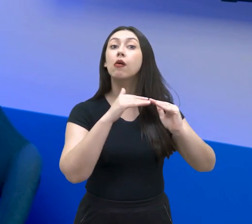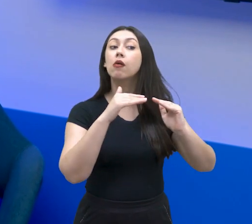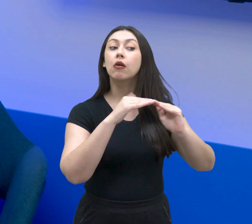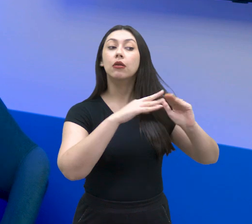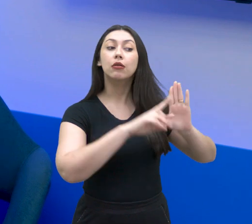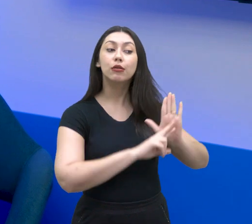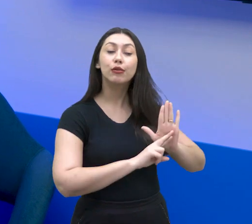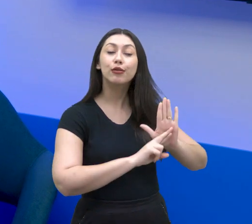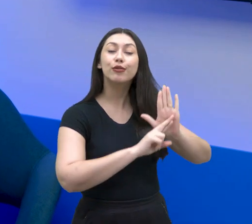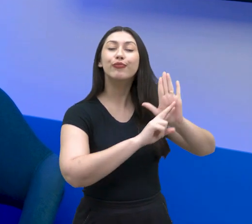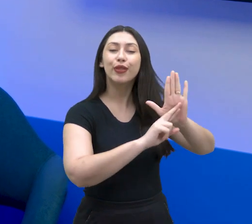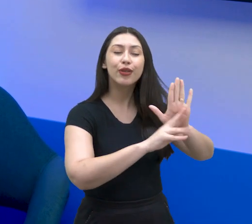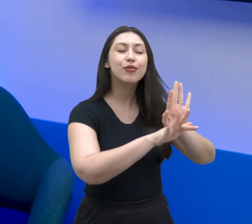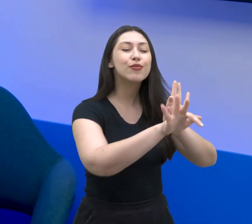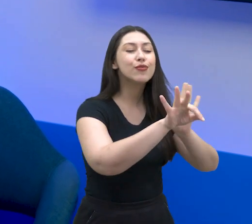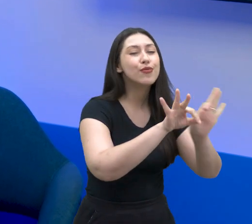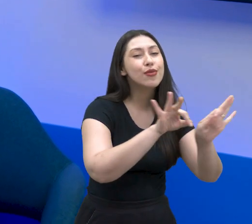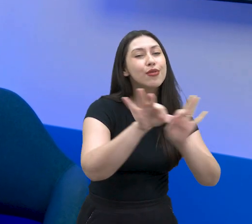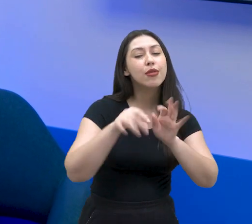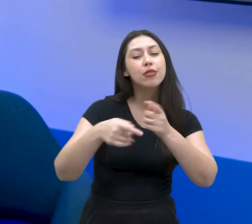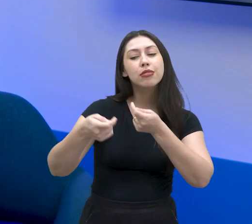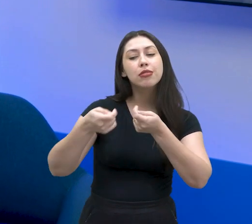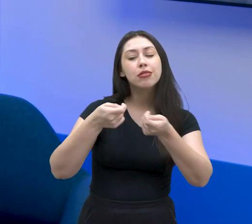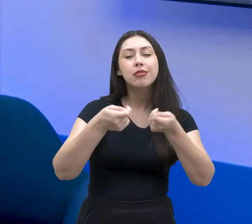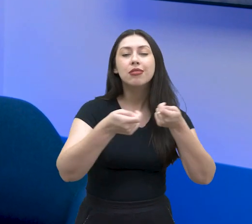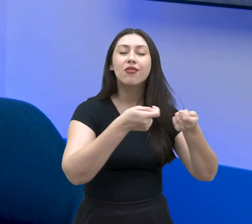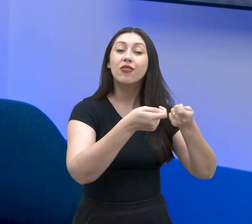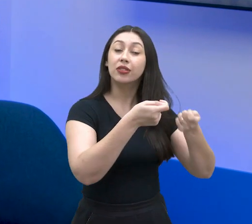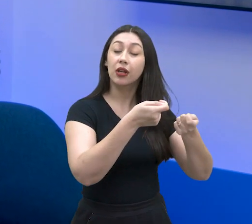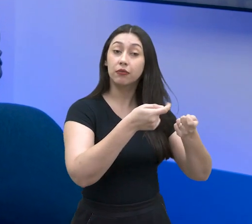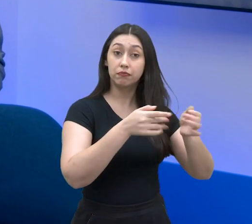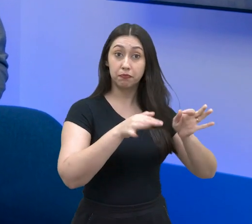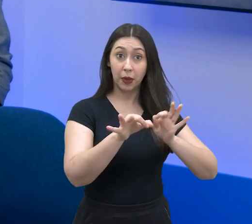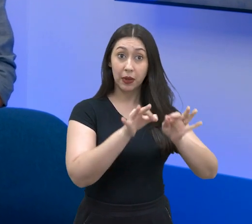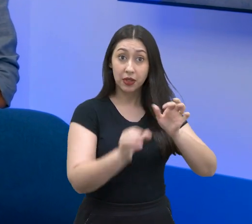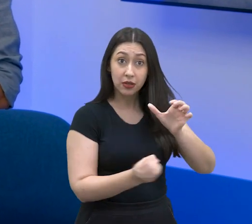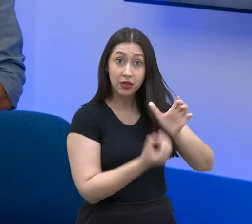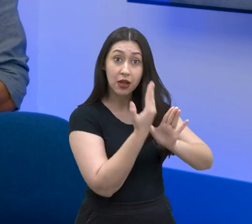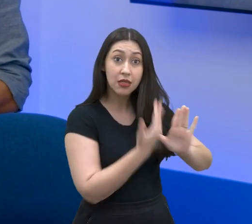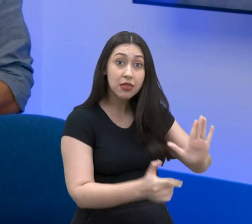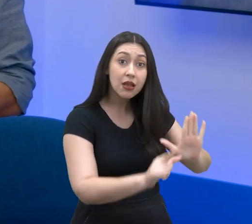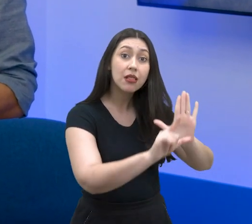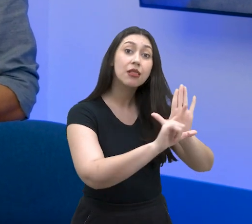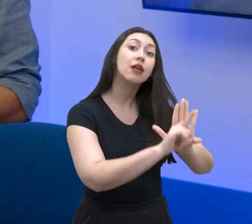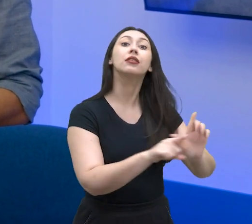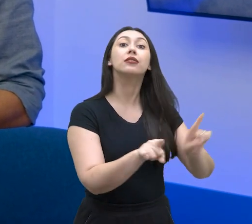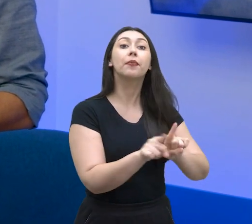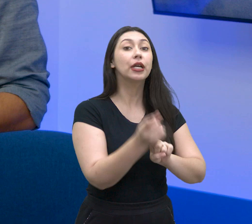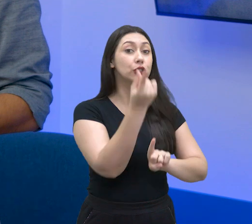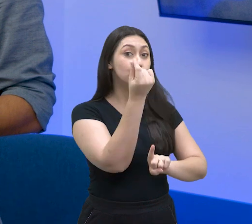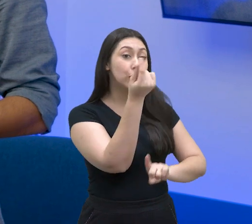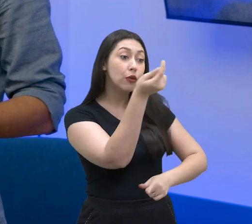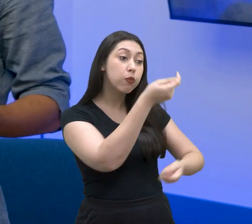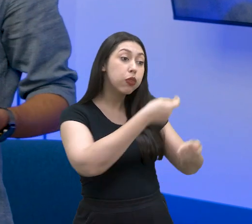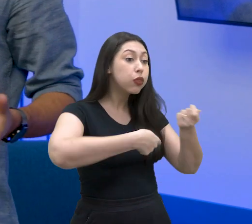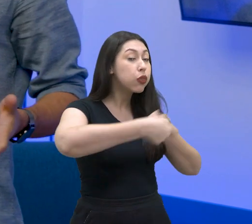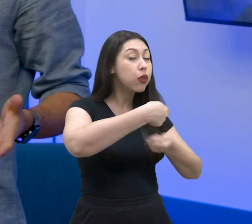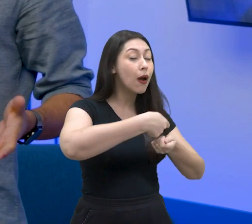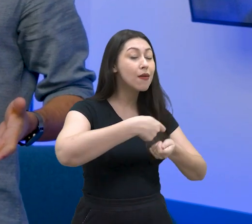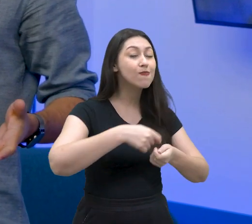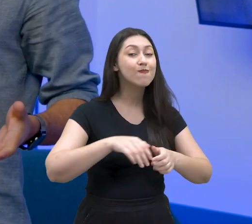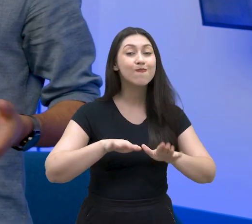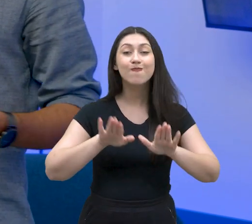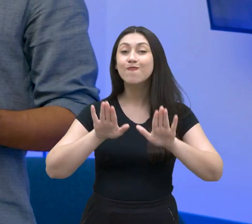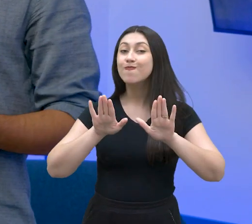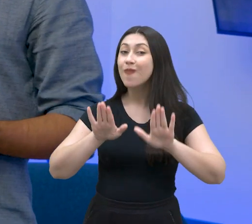que ela representa. Envolve organização e gestão do poder, a elaboração de leis e a administração de recursos. Mas a